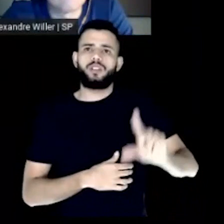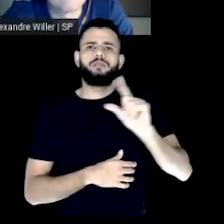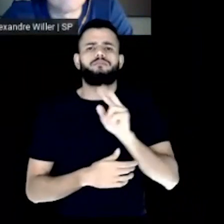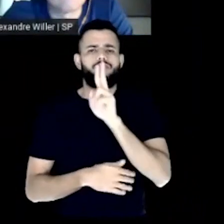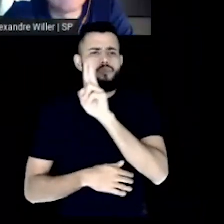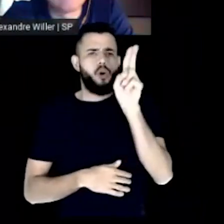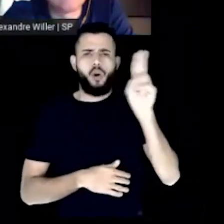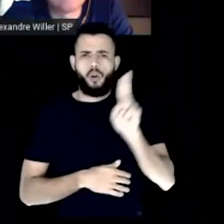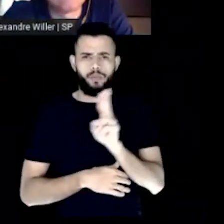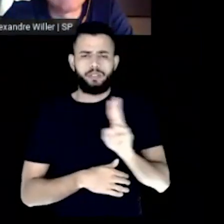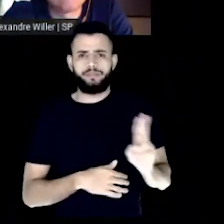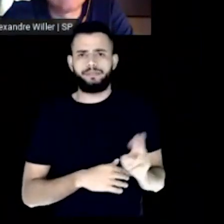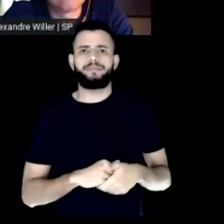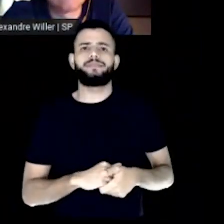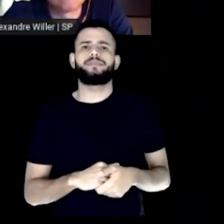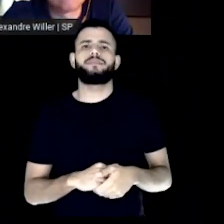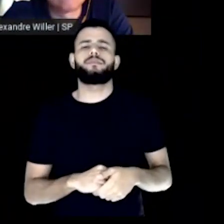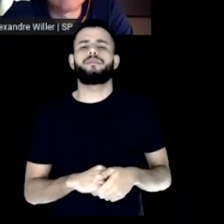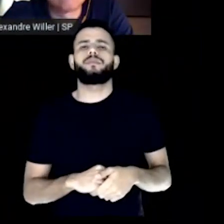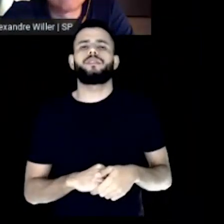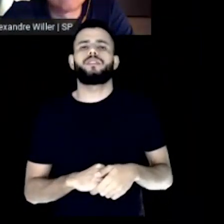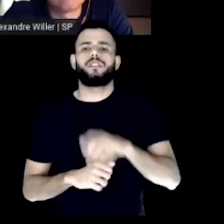nessa literatura, vem esses nomes,